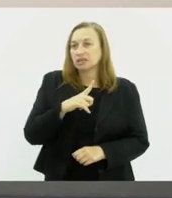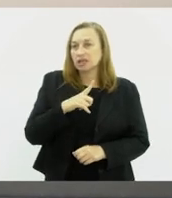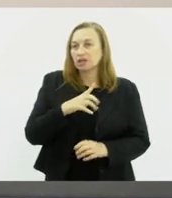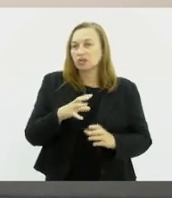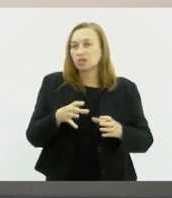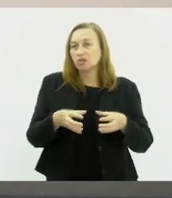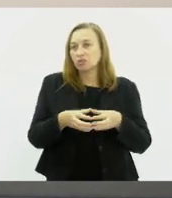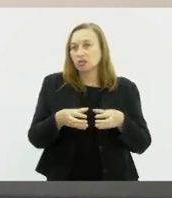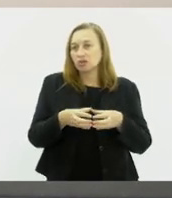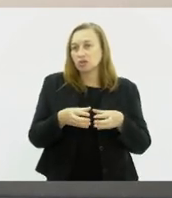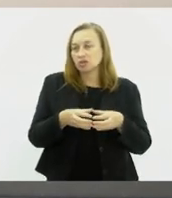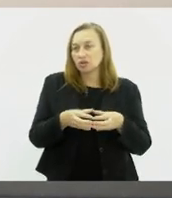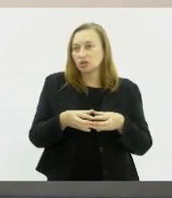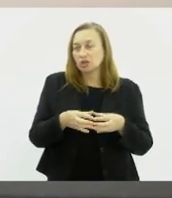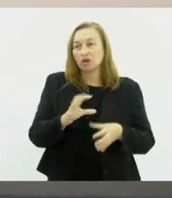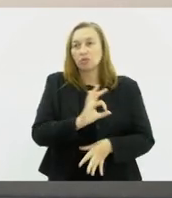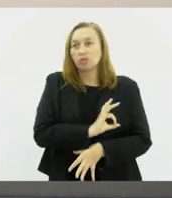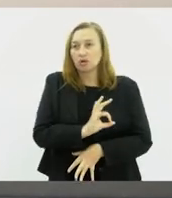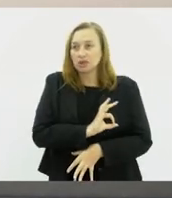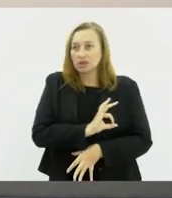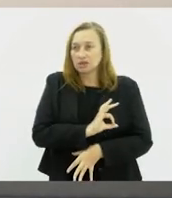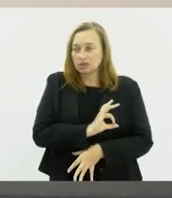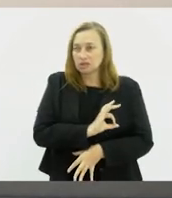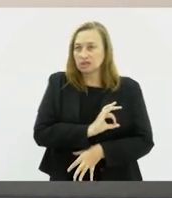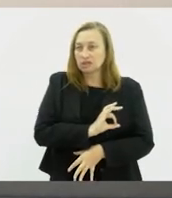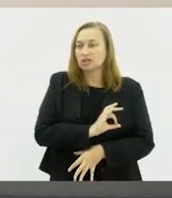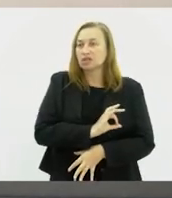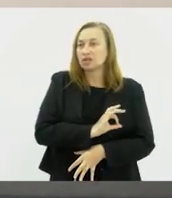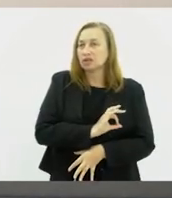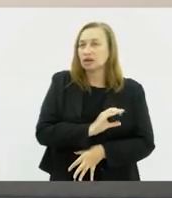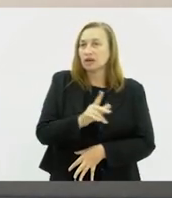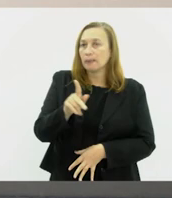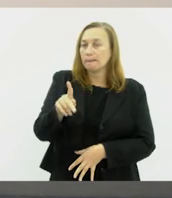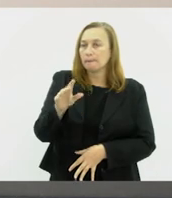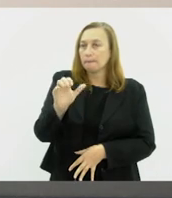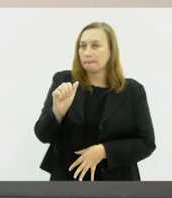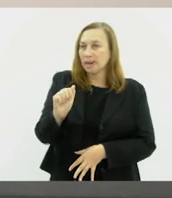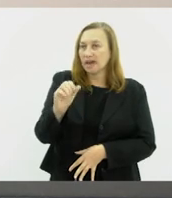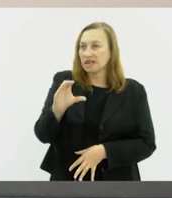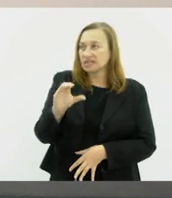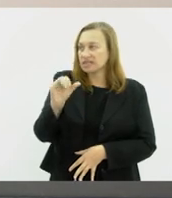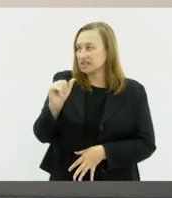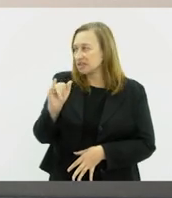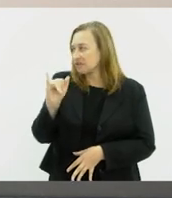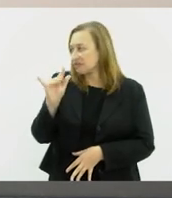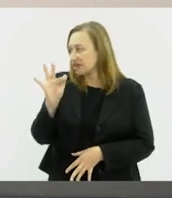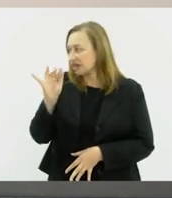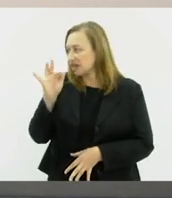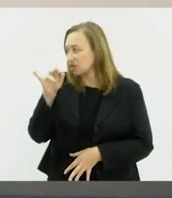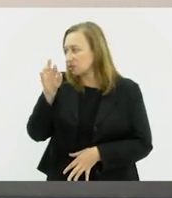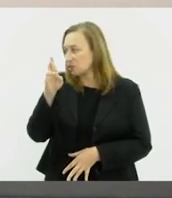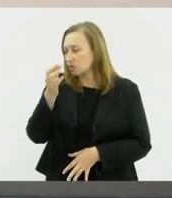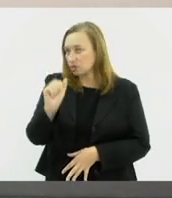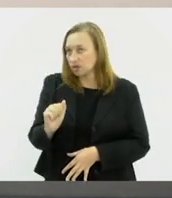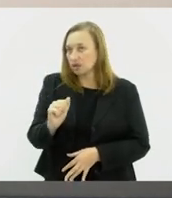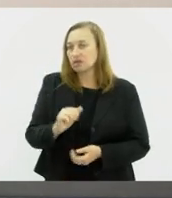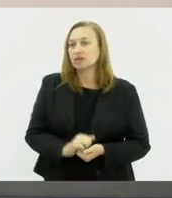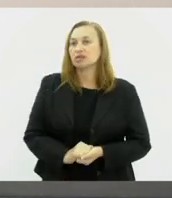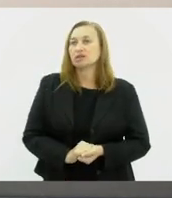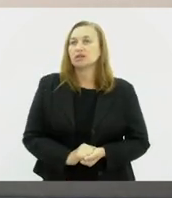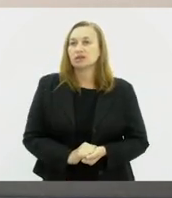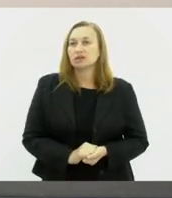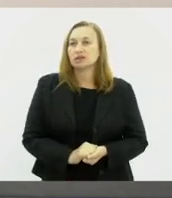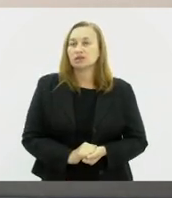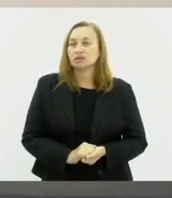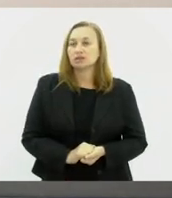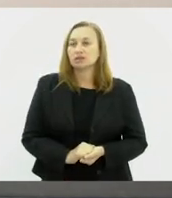pacificadora que eh se debruça sobre o tema Provavelmente o esse relatório de inteligência partiu dessaa desse comando de polícia pacificadora mas